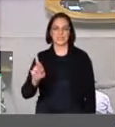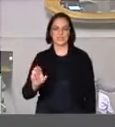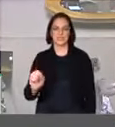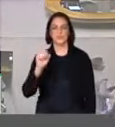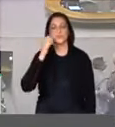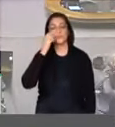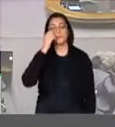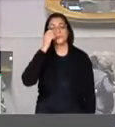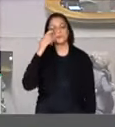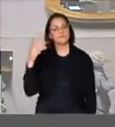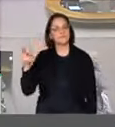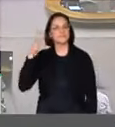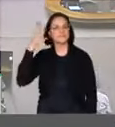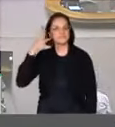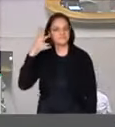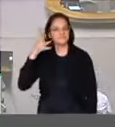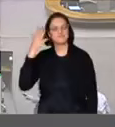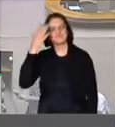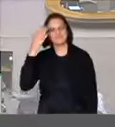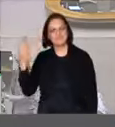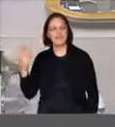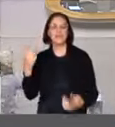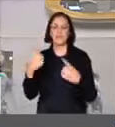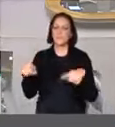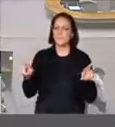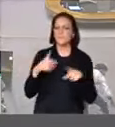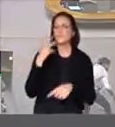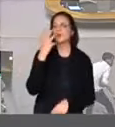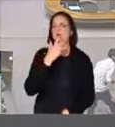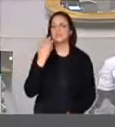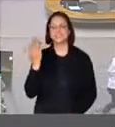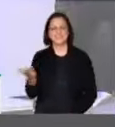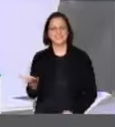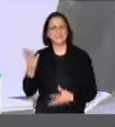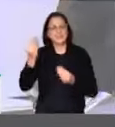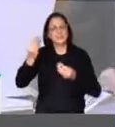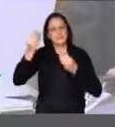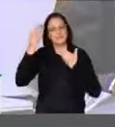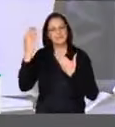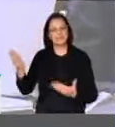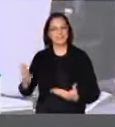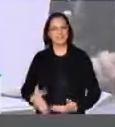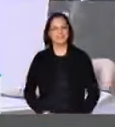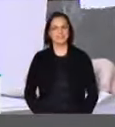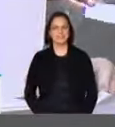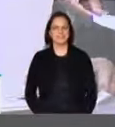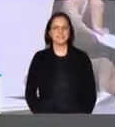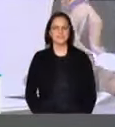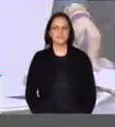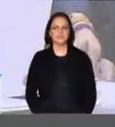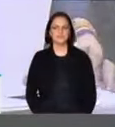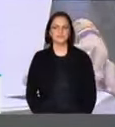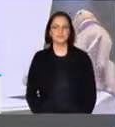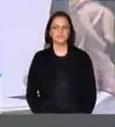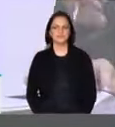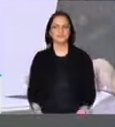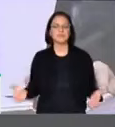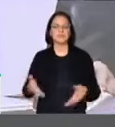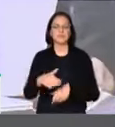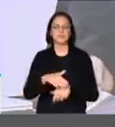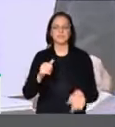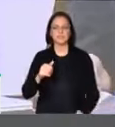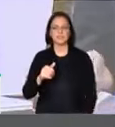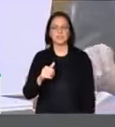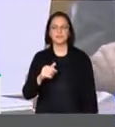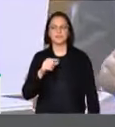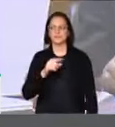Obrigada pela música. Muito obrigada. E passo a palavra para falar em